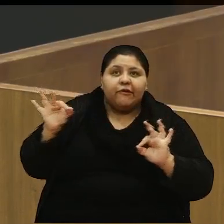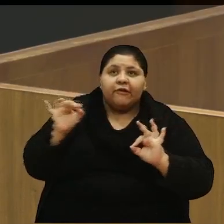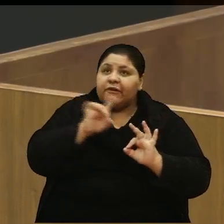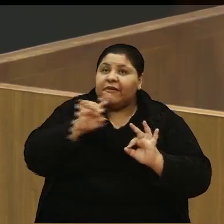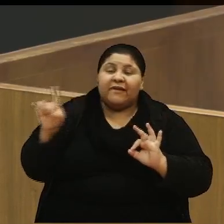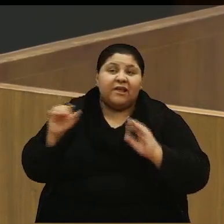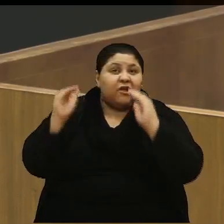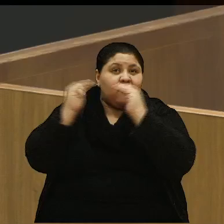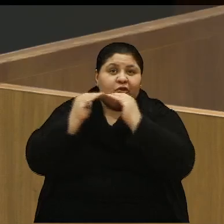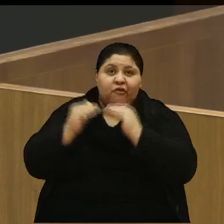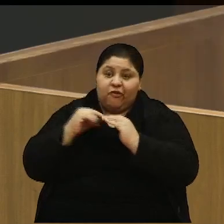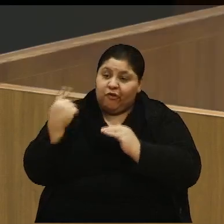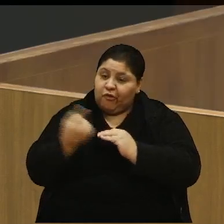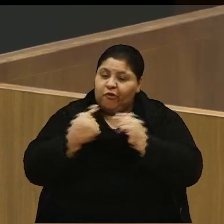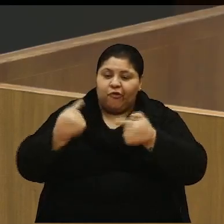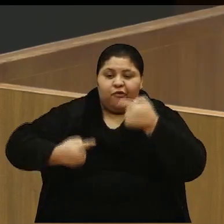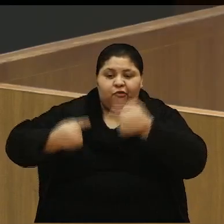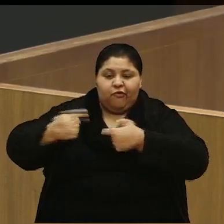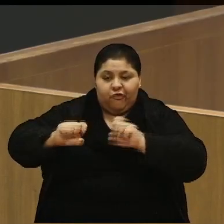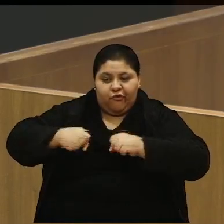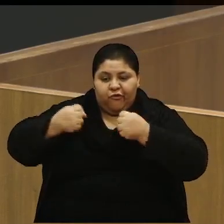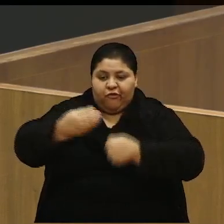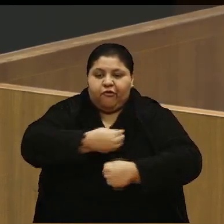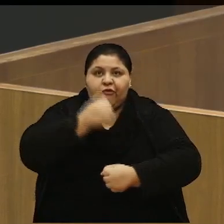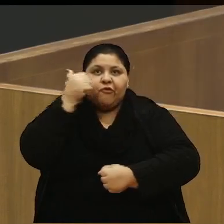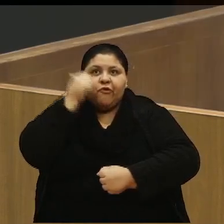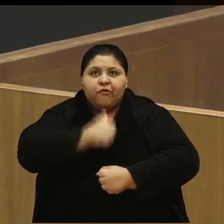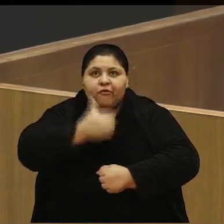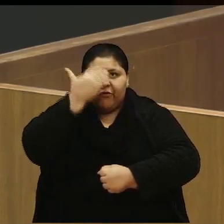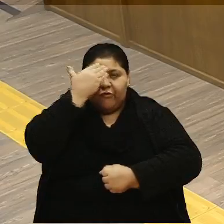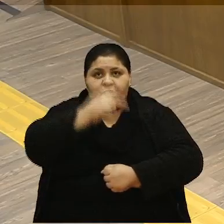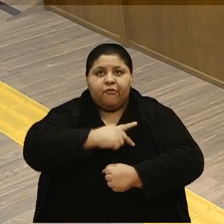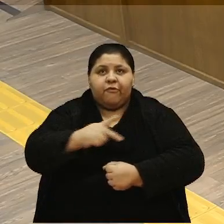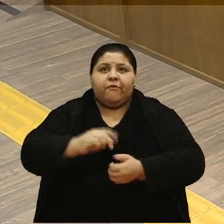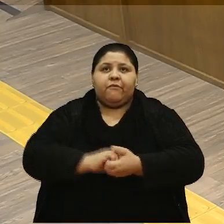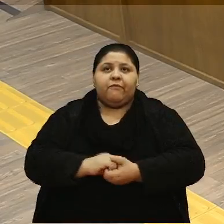corrobora com o nosso debate sobre a defesa da vida das mulheres. Obrigado, senhor presidente. Com a palavra, vereador Cláudio.